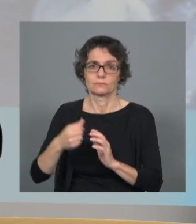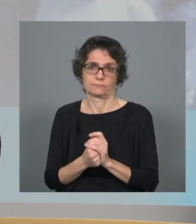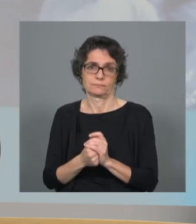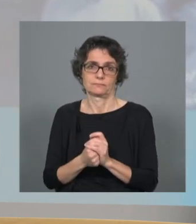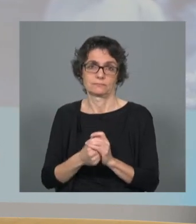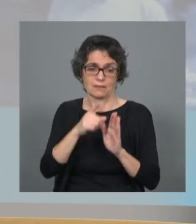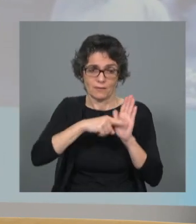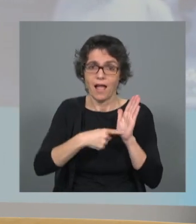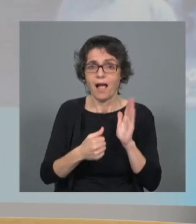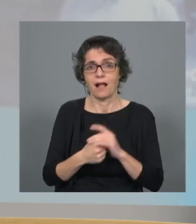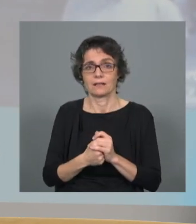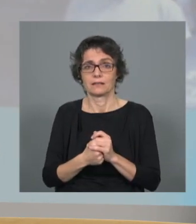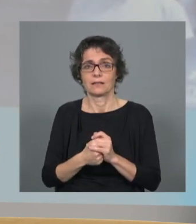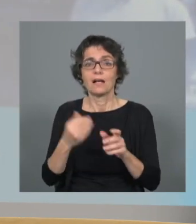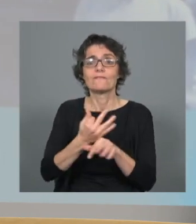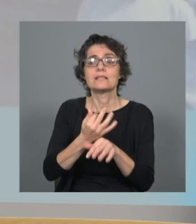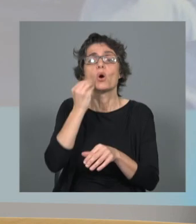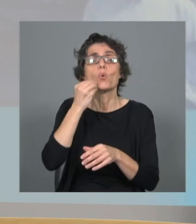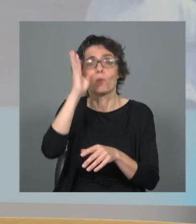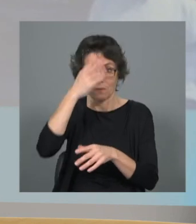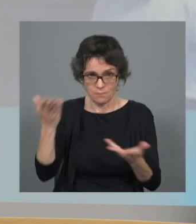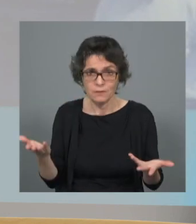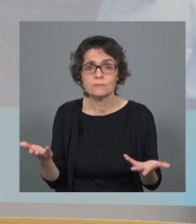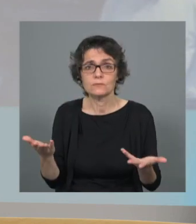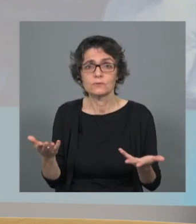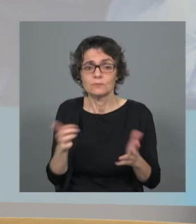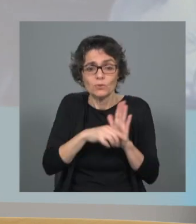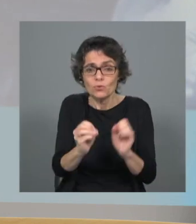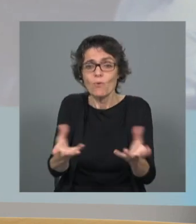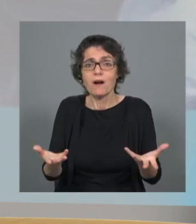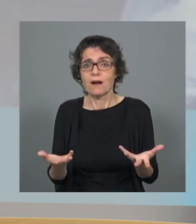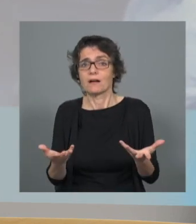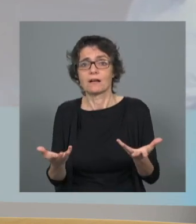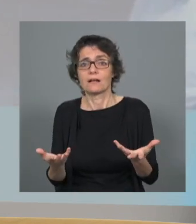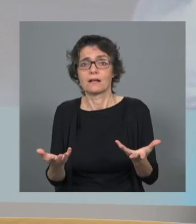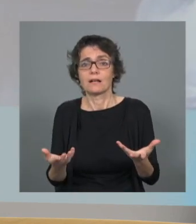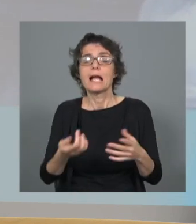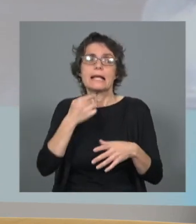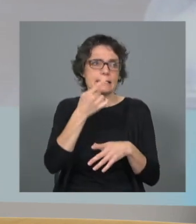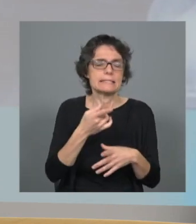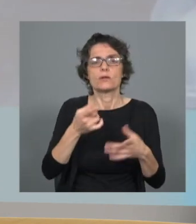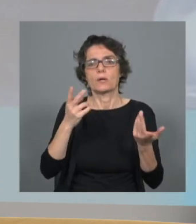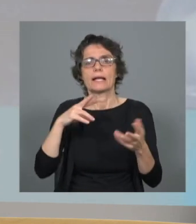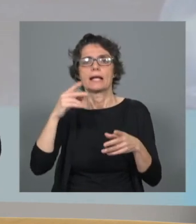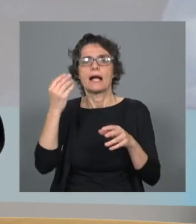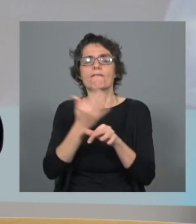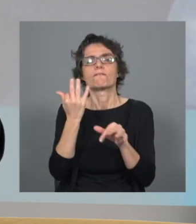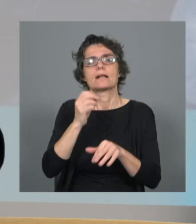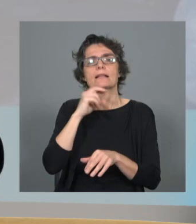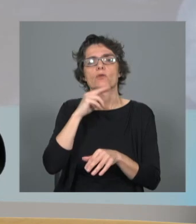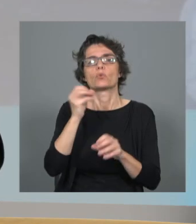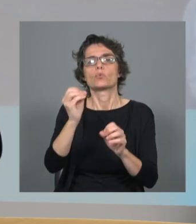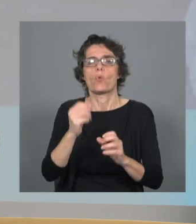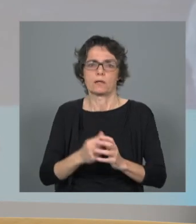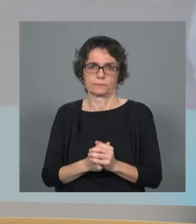em esplanadas, por muito que já se tenha dito que não há festas de Santo António, no sentido de não há